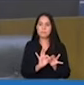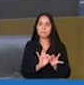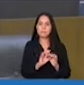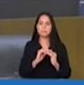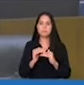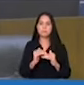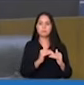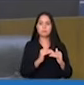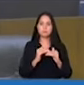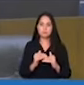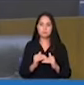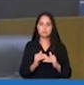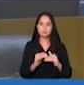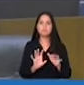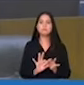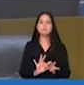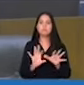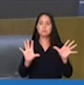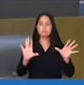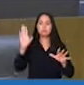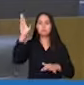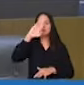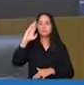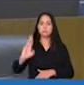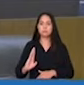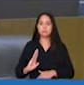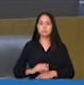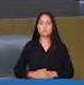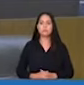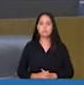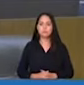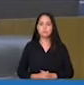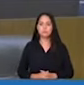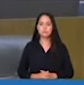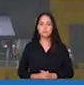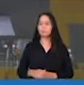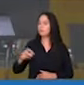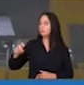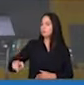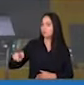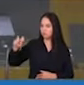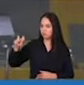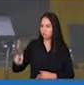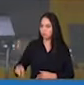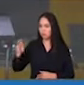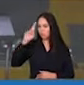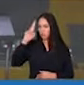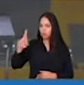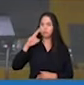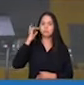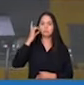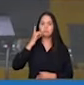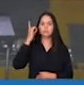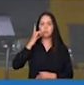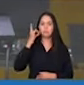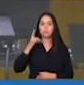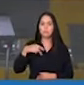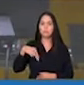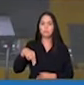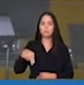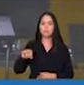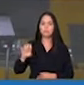e a independência do Brasil declaro emado o senhor deputado Nelson